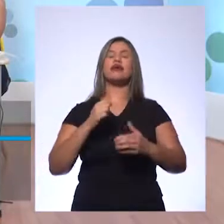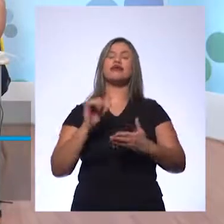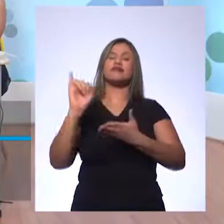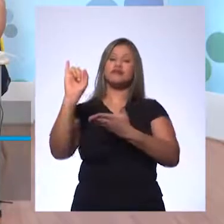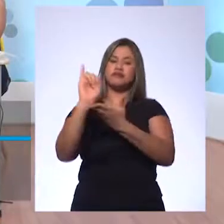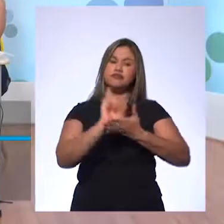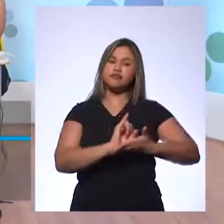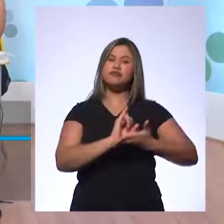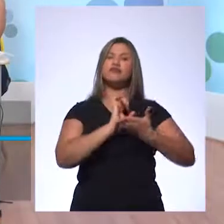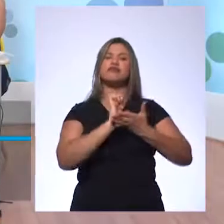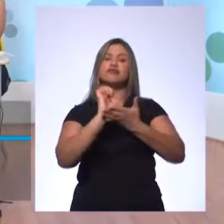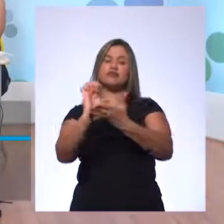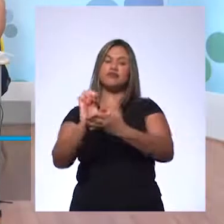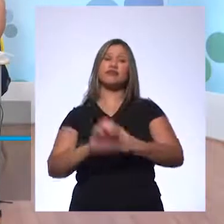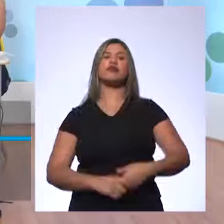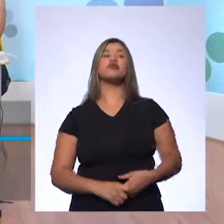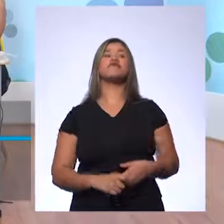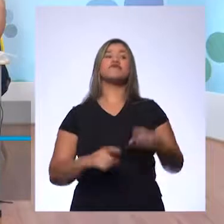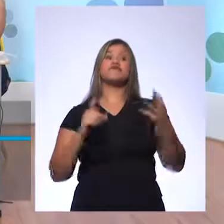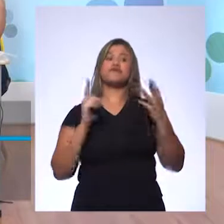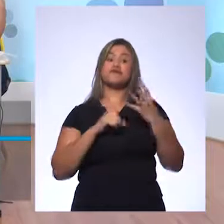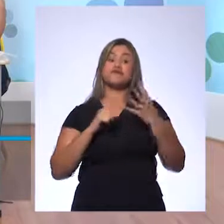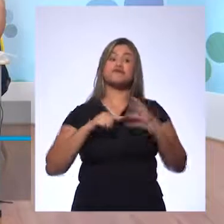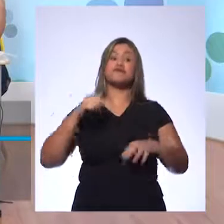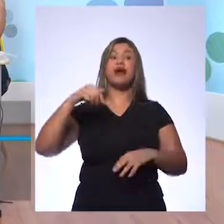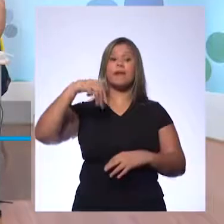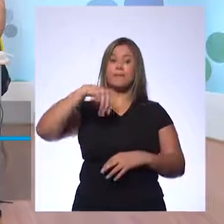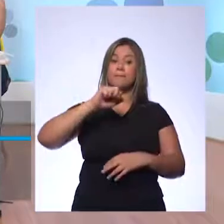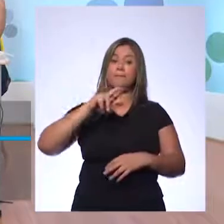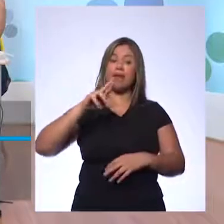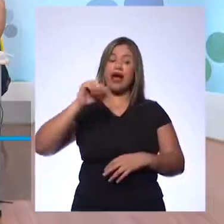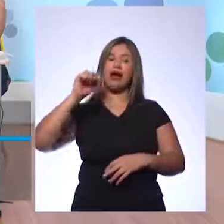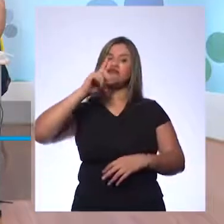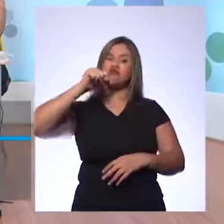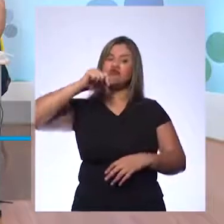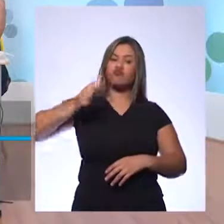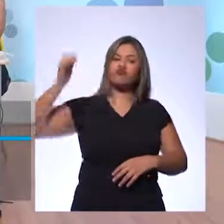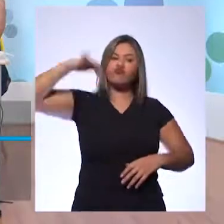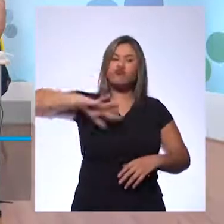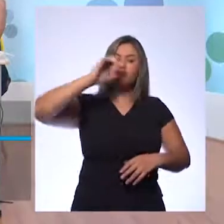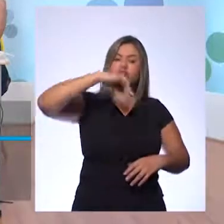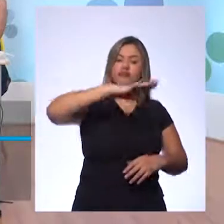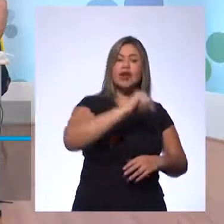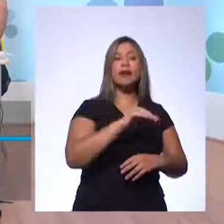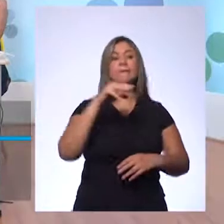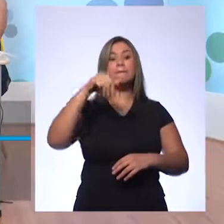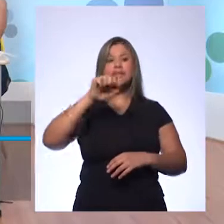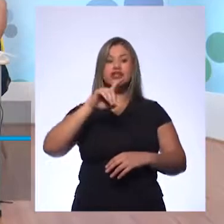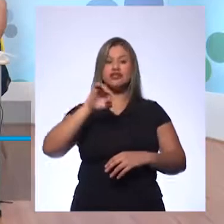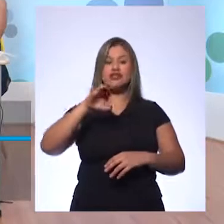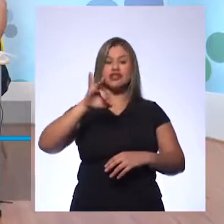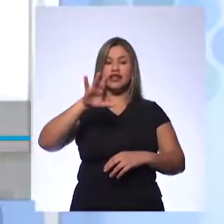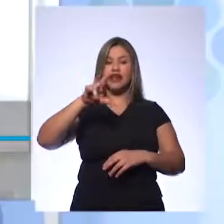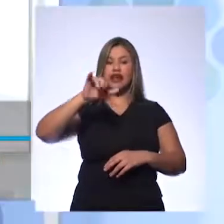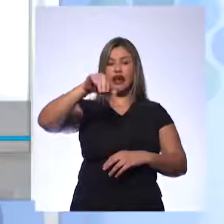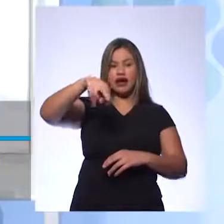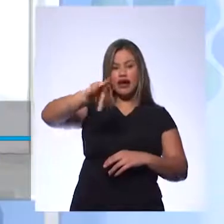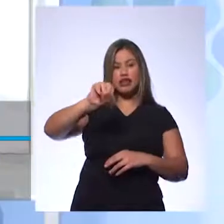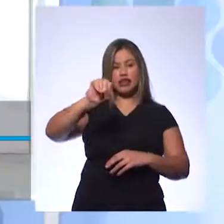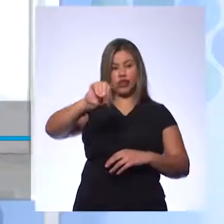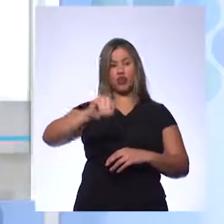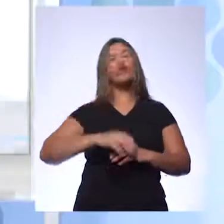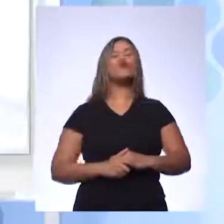falaram em relação Mar Mediterrâneo Olha que legal eles trouxeram Mar Mediterrâneo porque todo momento nós estamos falando aí